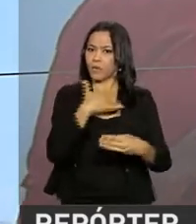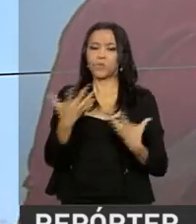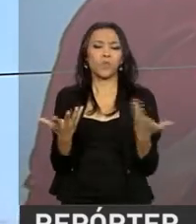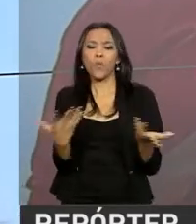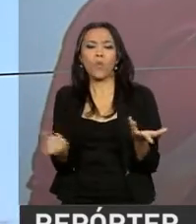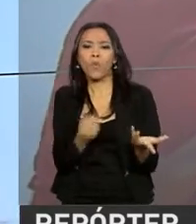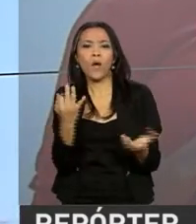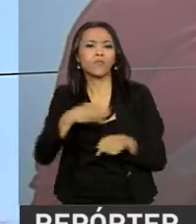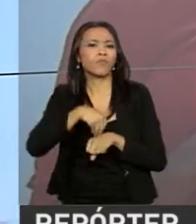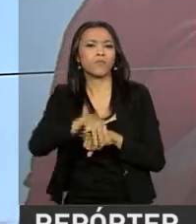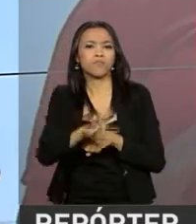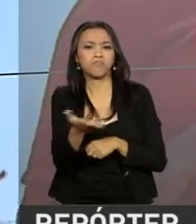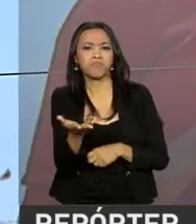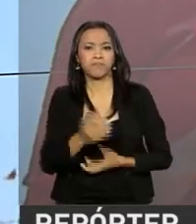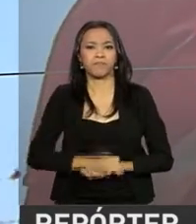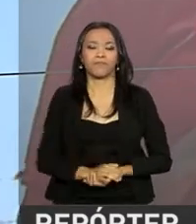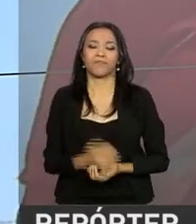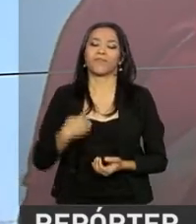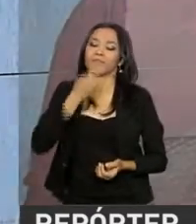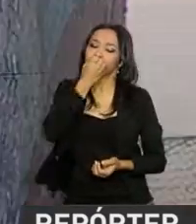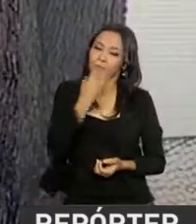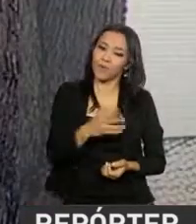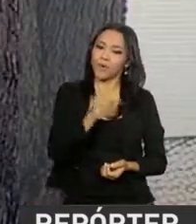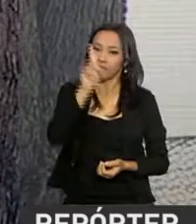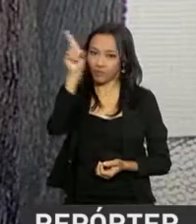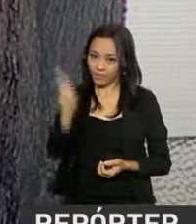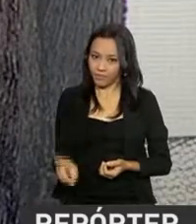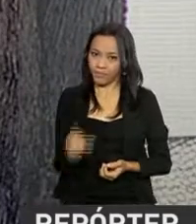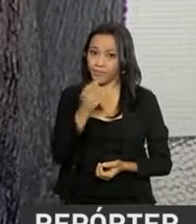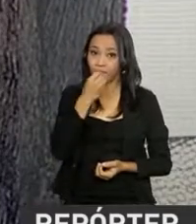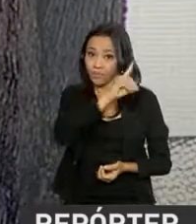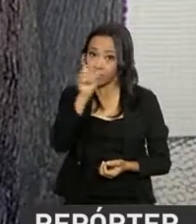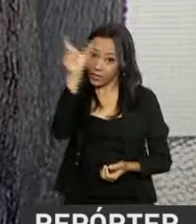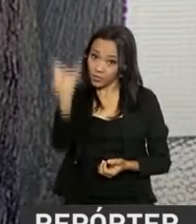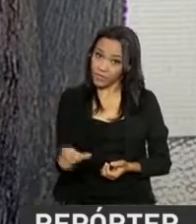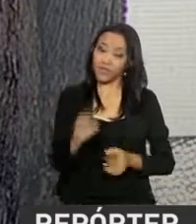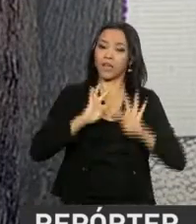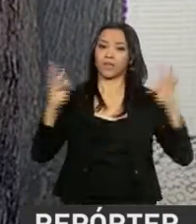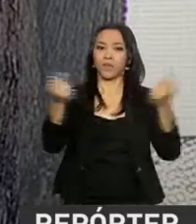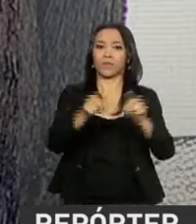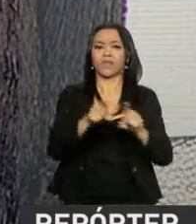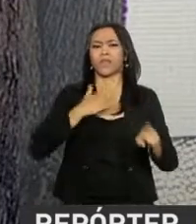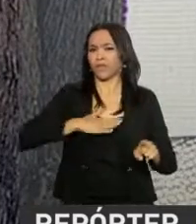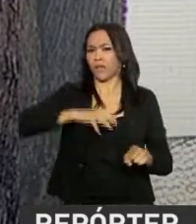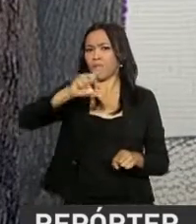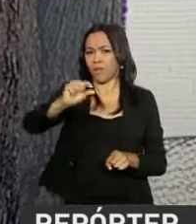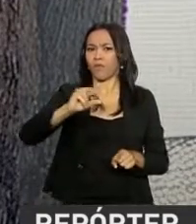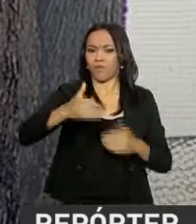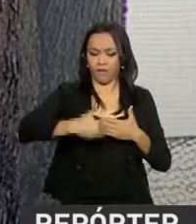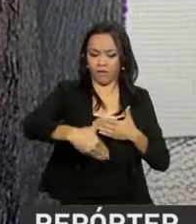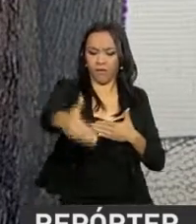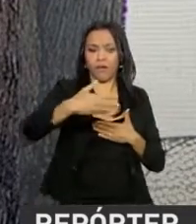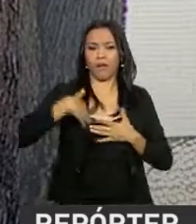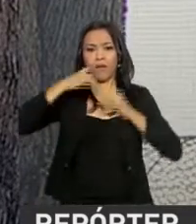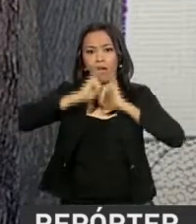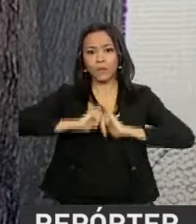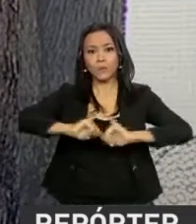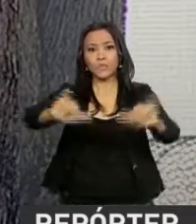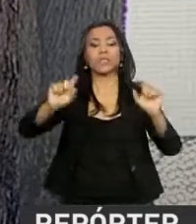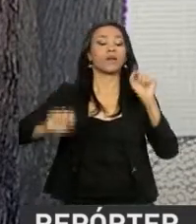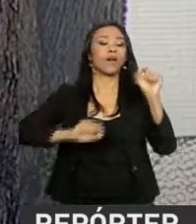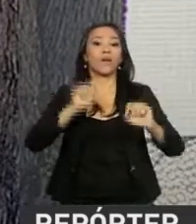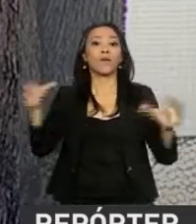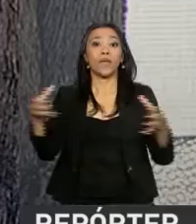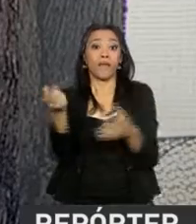informações? Bom dia, Leandro. Bom dia a todos. É isso mesmo. Daqui a pouco vai ser anunciada a ampliação de